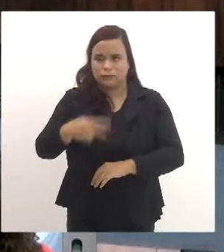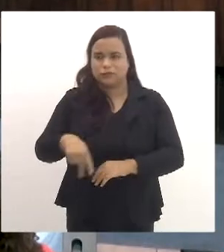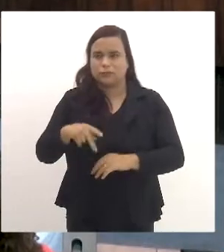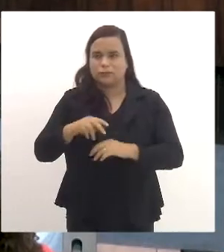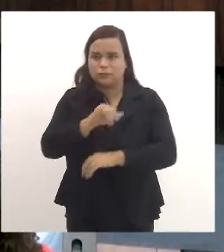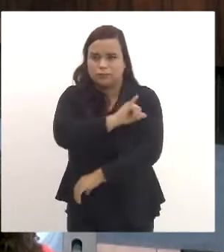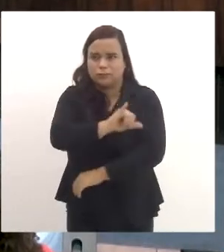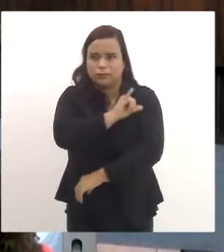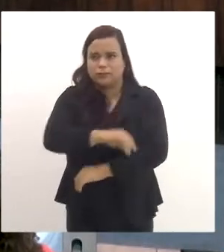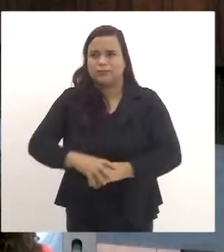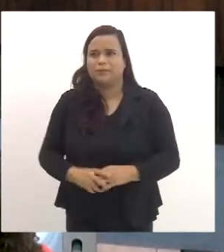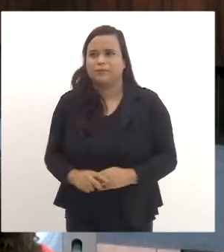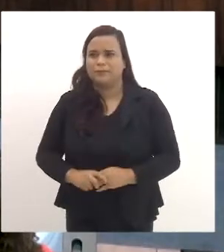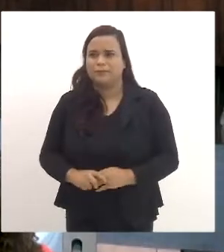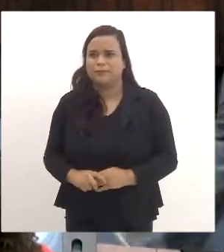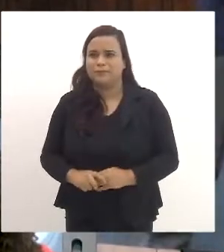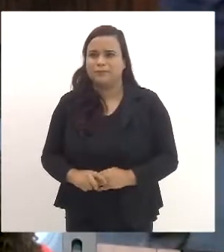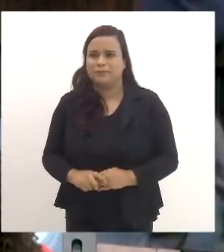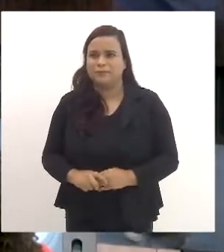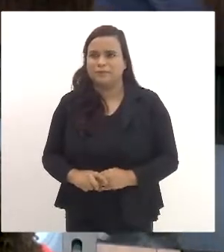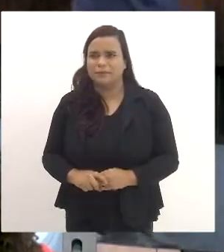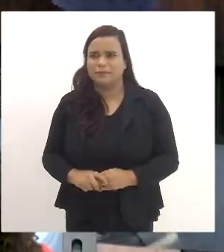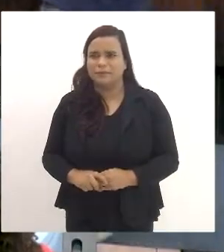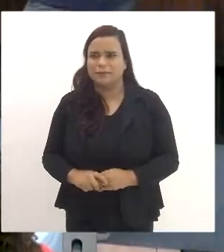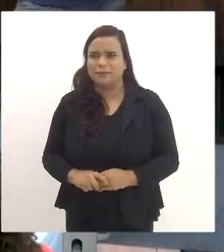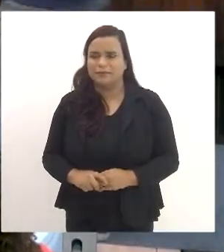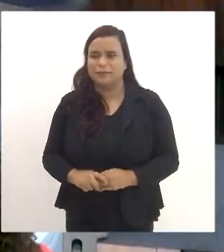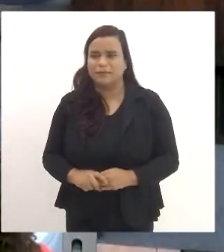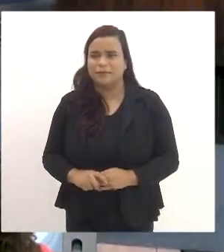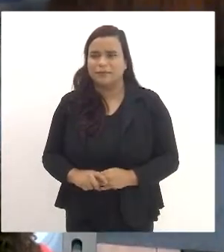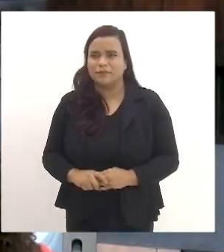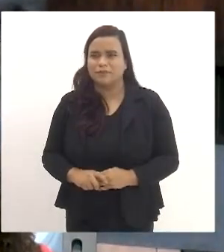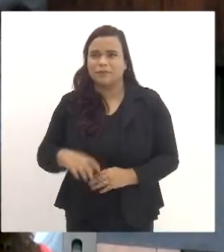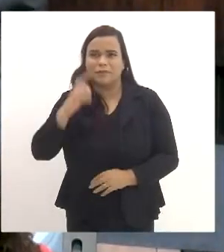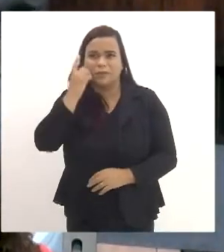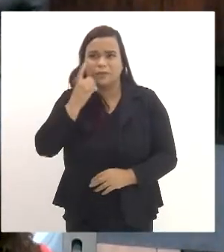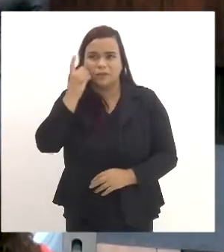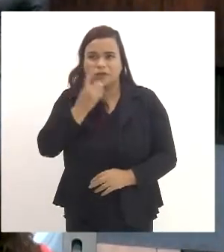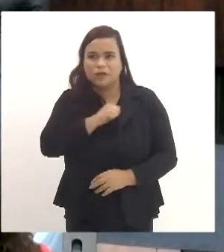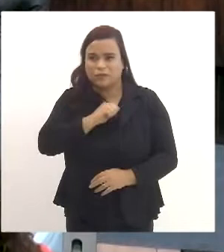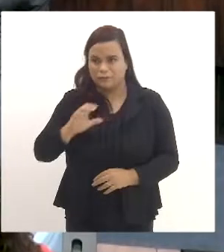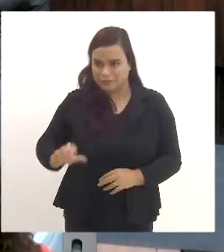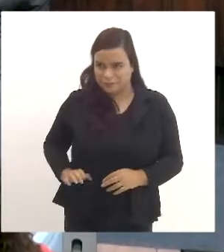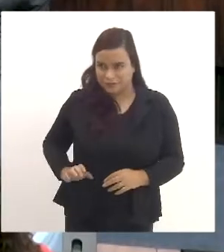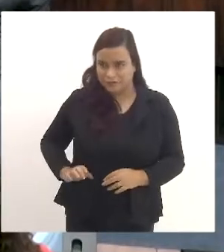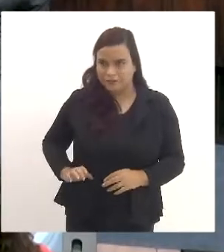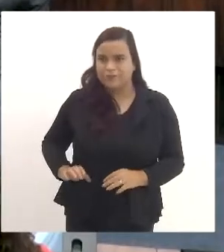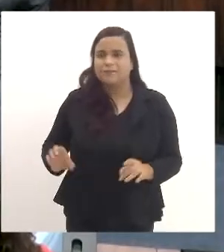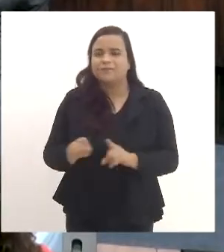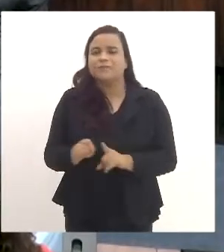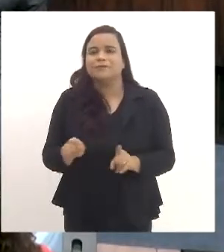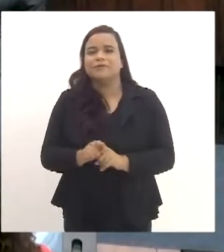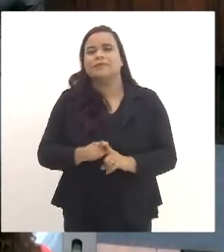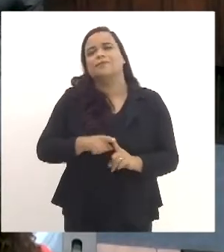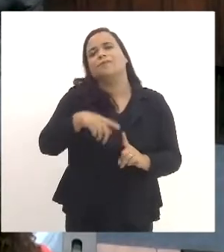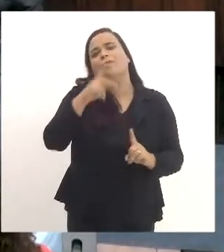Senhor Presidente da Assembleia Legislativa, deputado André Ceciliano, Sr. Professor Manuel